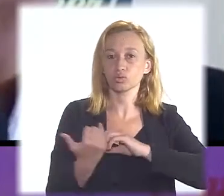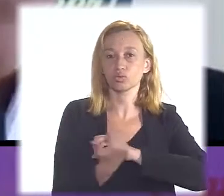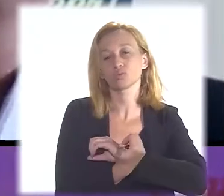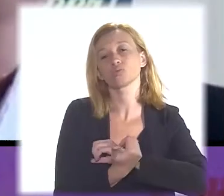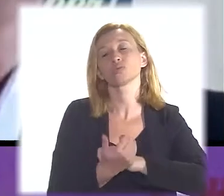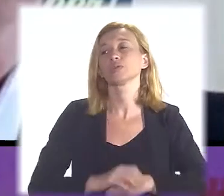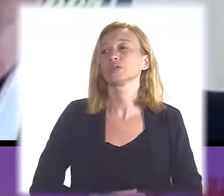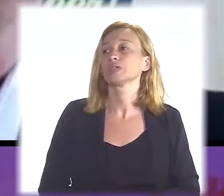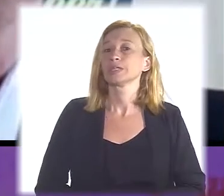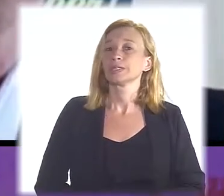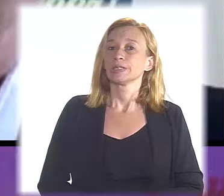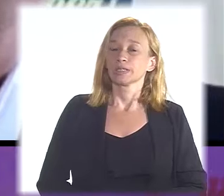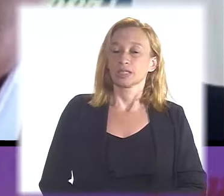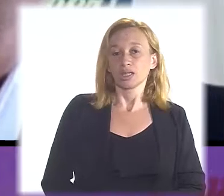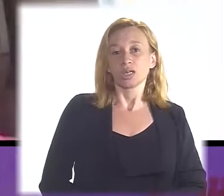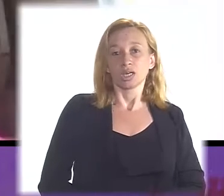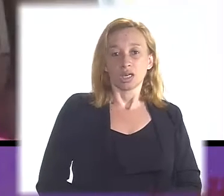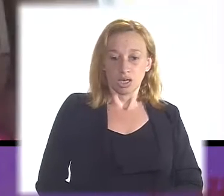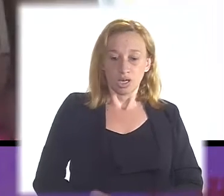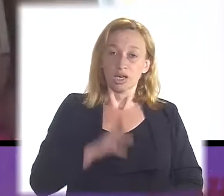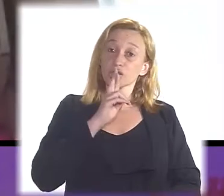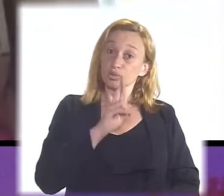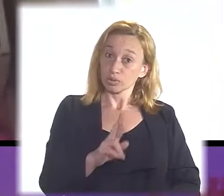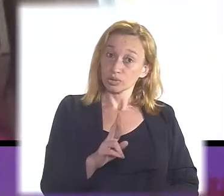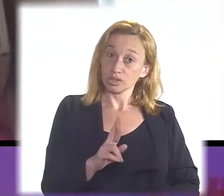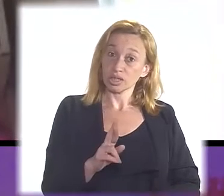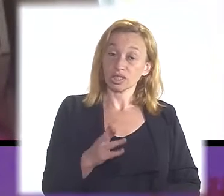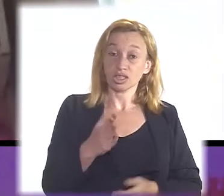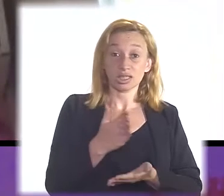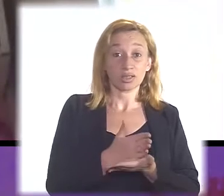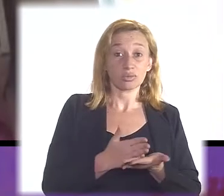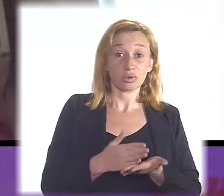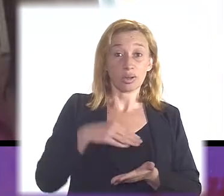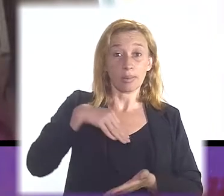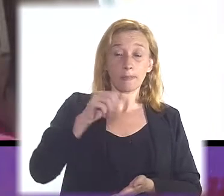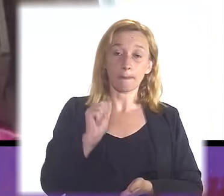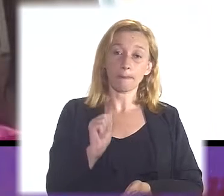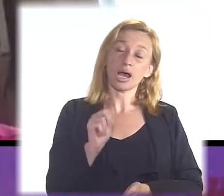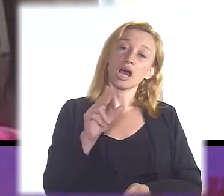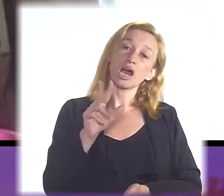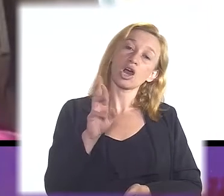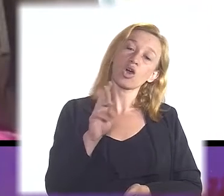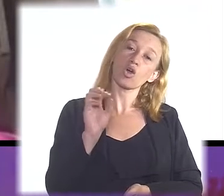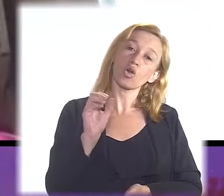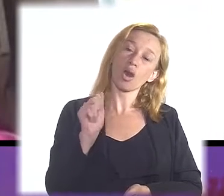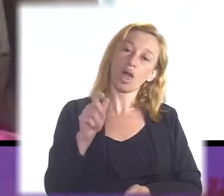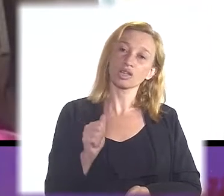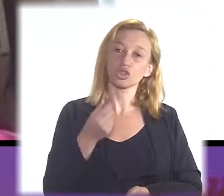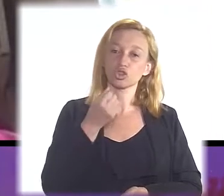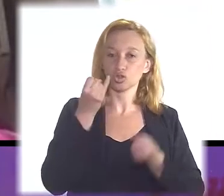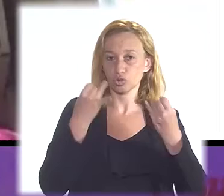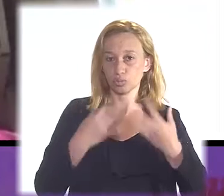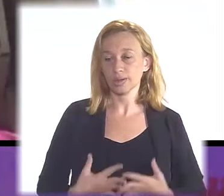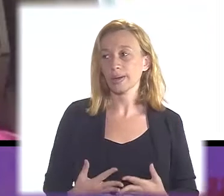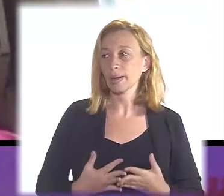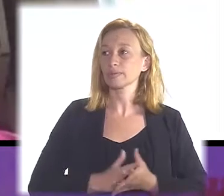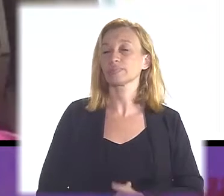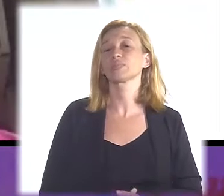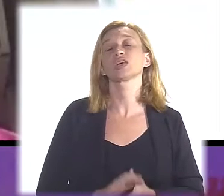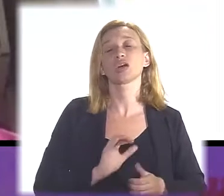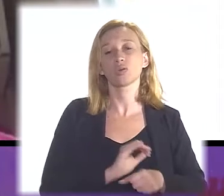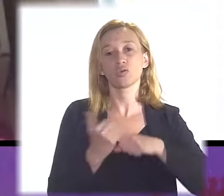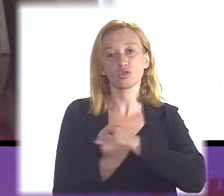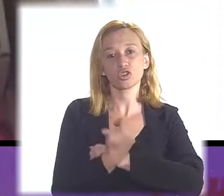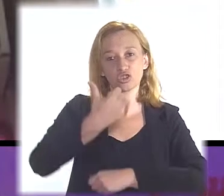coronavírus. Eu prefiro responder que a gente está no meio das marolas. Deixa eu te explicar uma coisa.